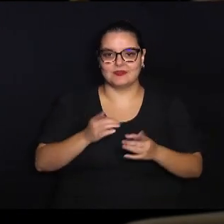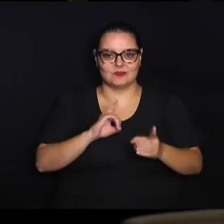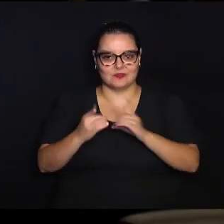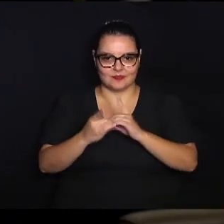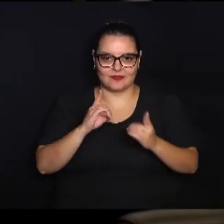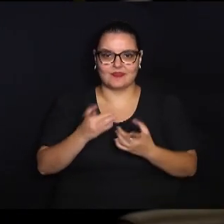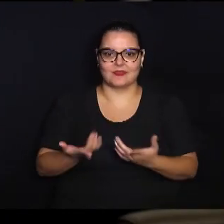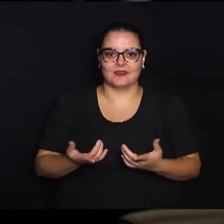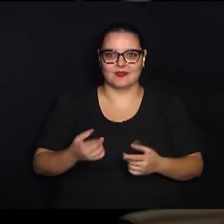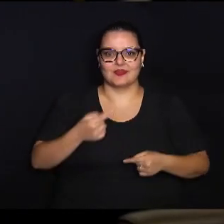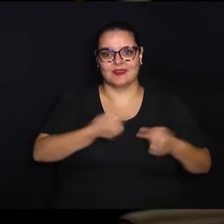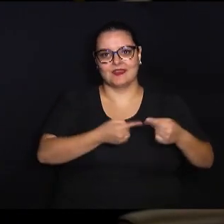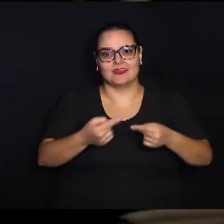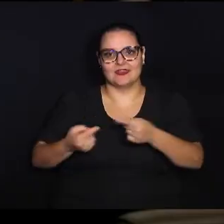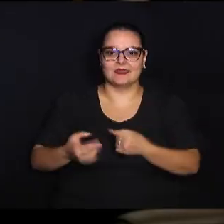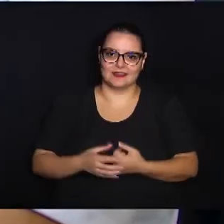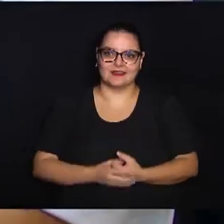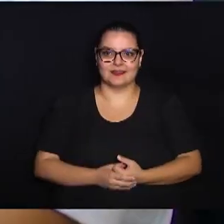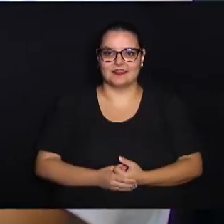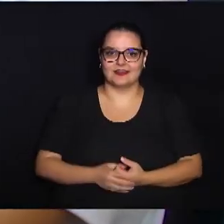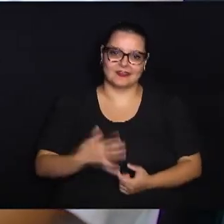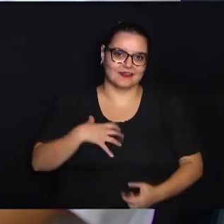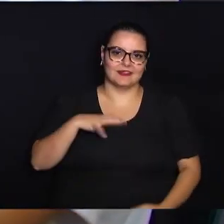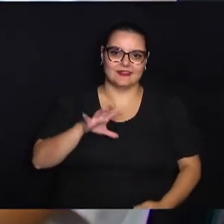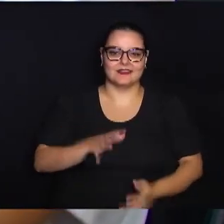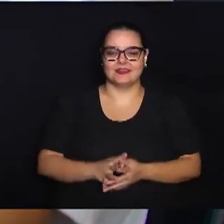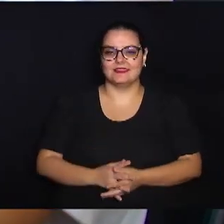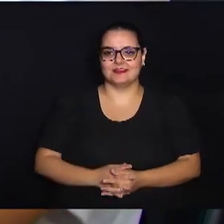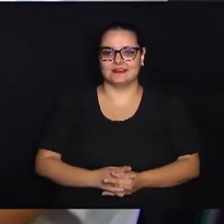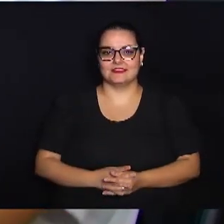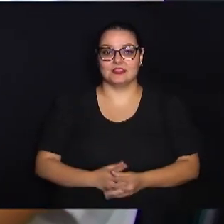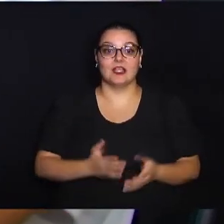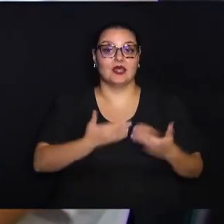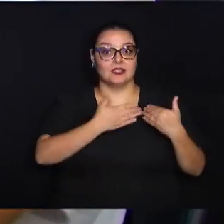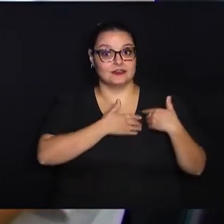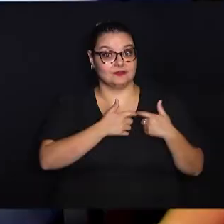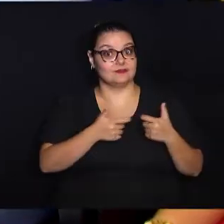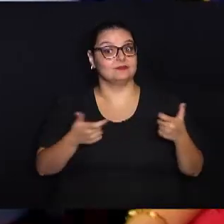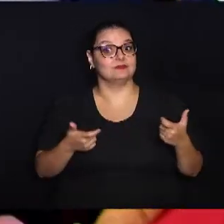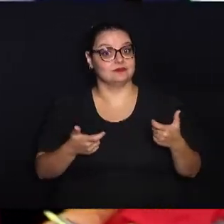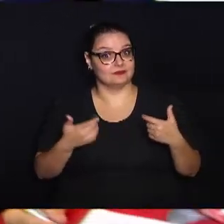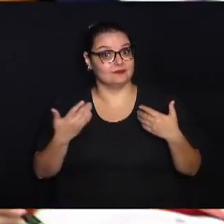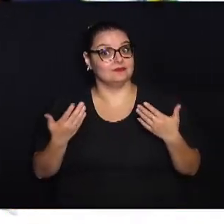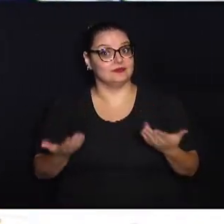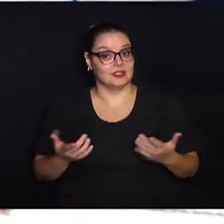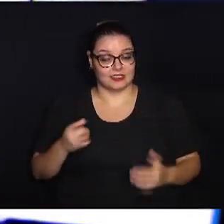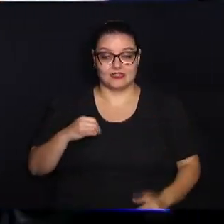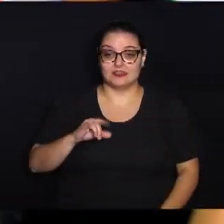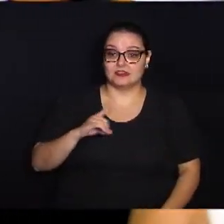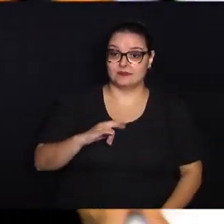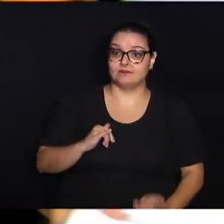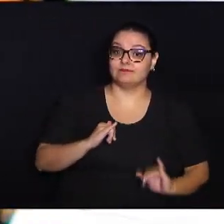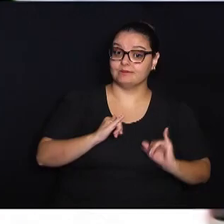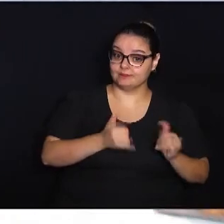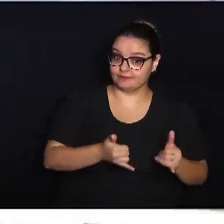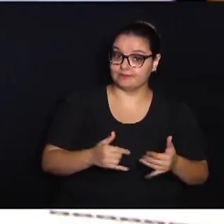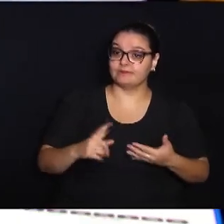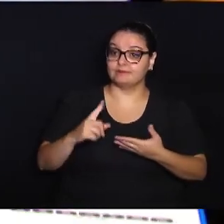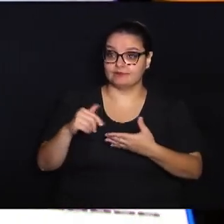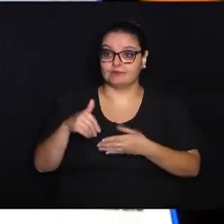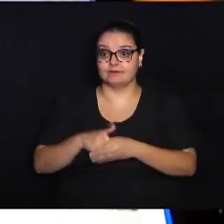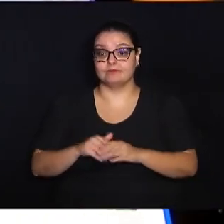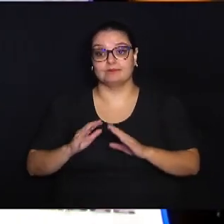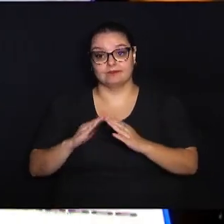bastante discussão e tal, e foi isso. A responsabilidade é grande, pois, se houver desistência dos eleitos, a